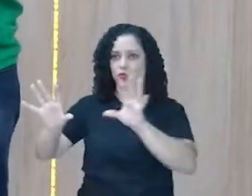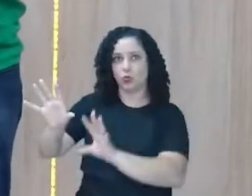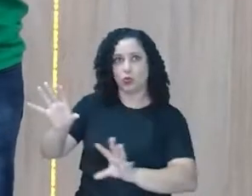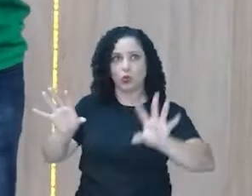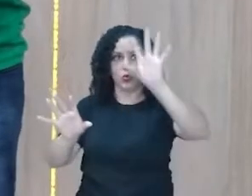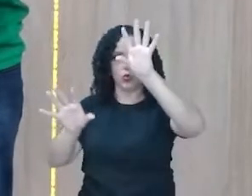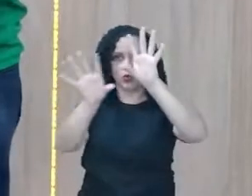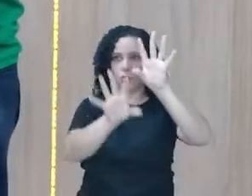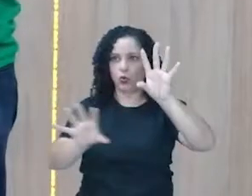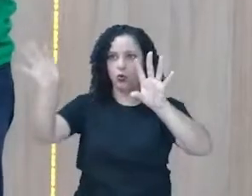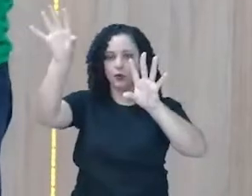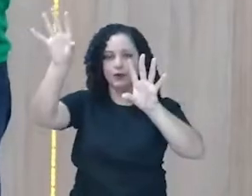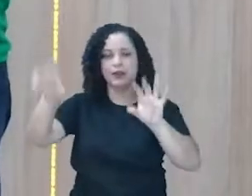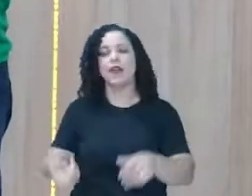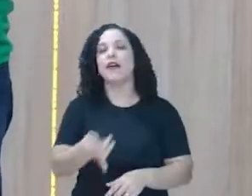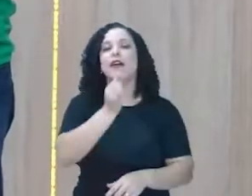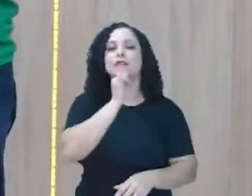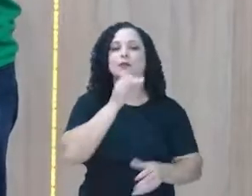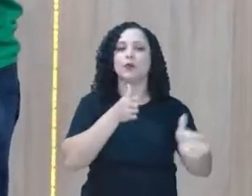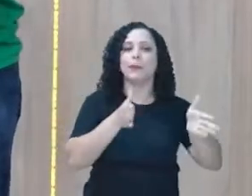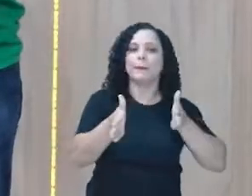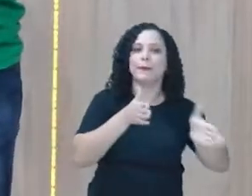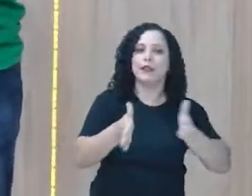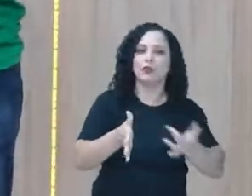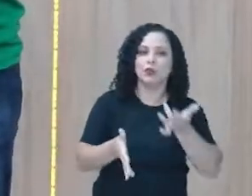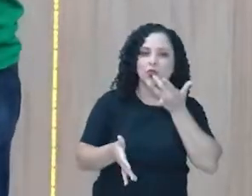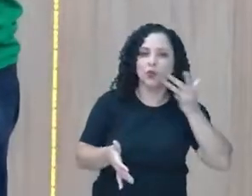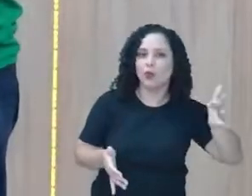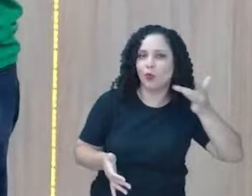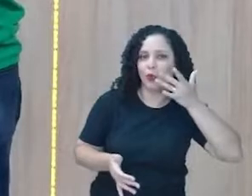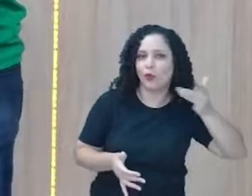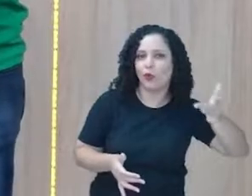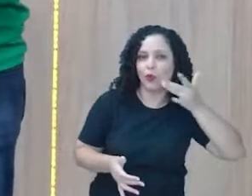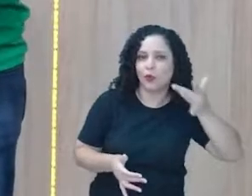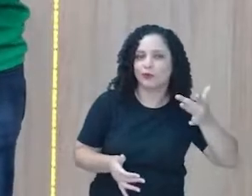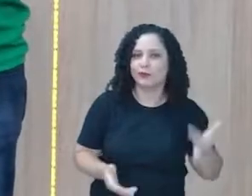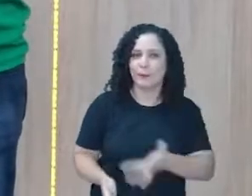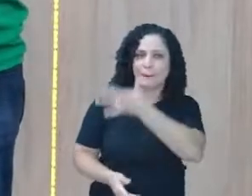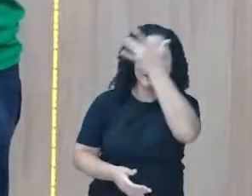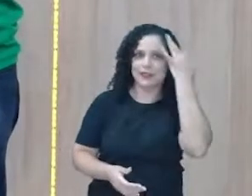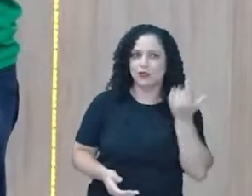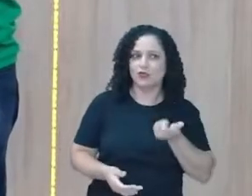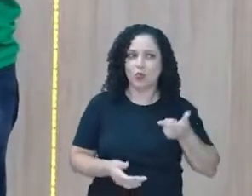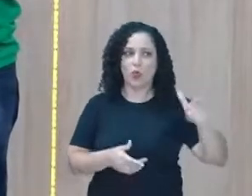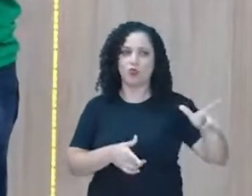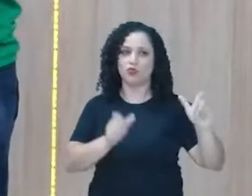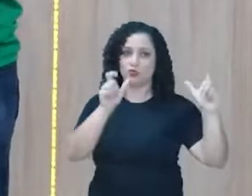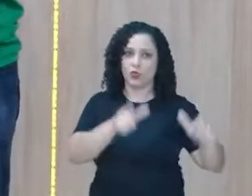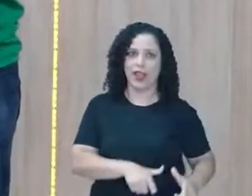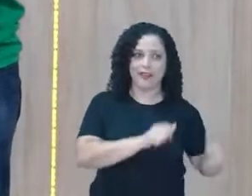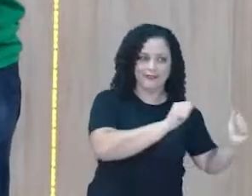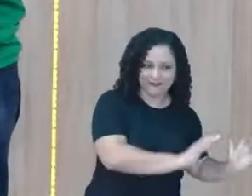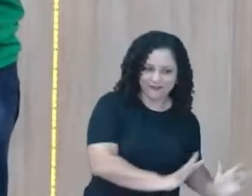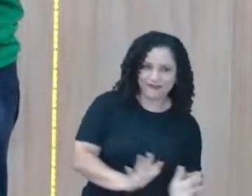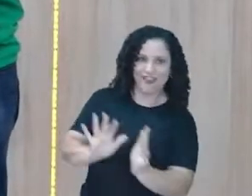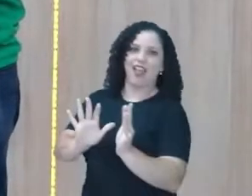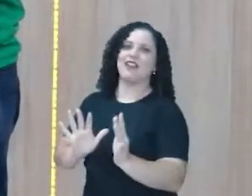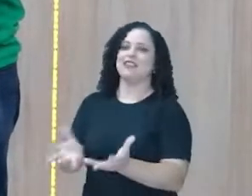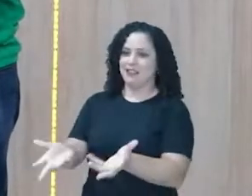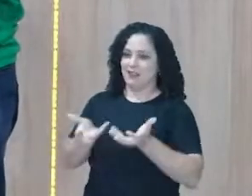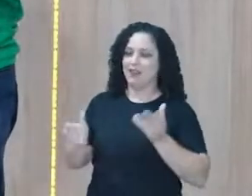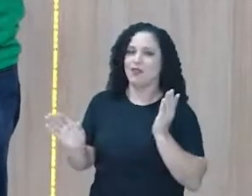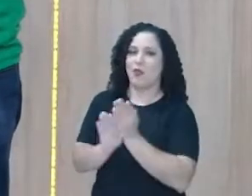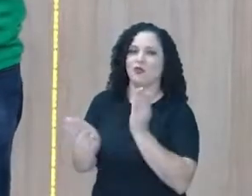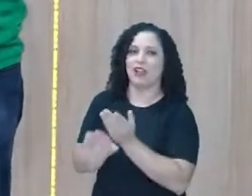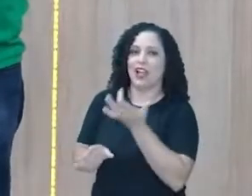ali o ciclo do ouro, por exemplo, um monte de gente de outros lugares vão se deslocar para tentar ali achar o ouro,